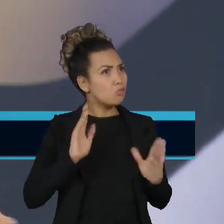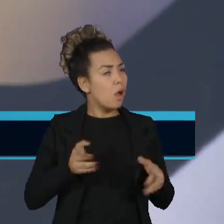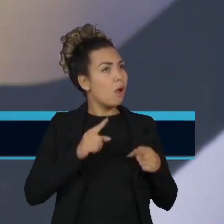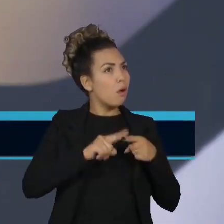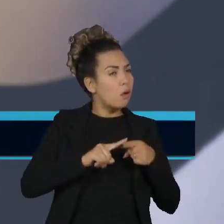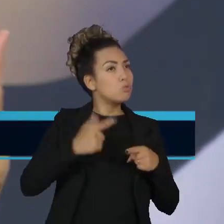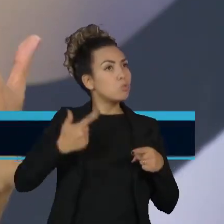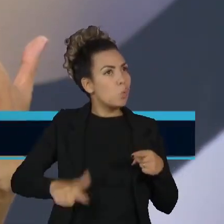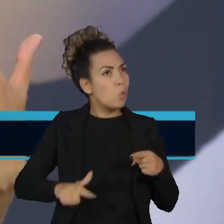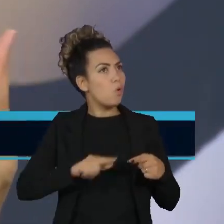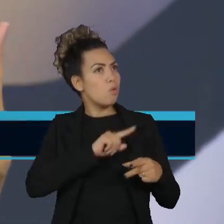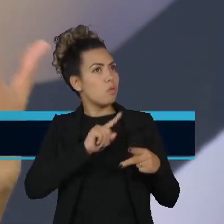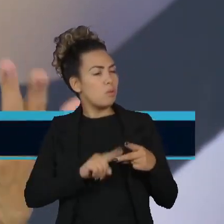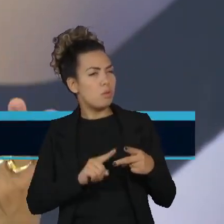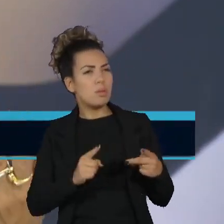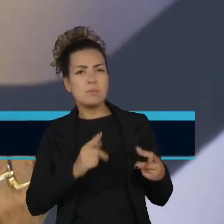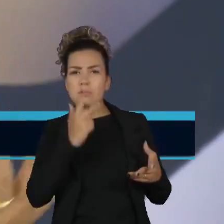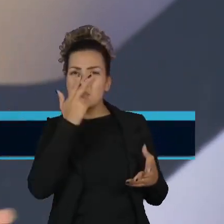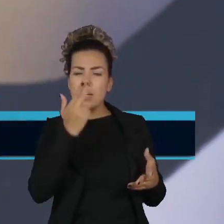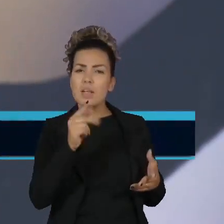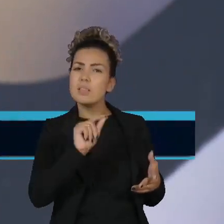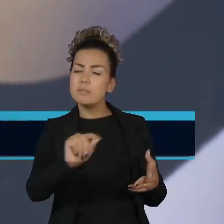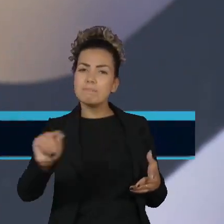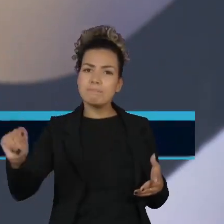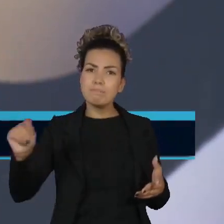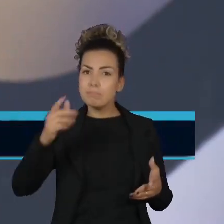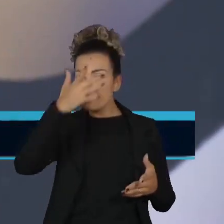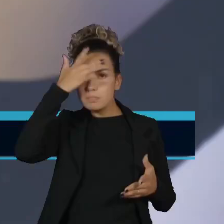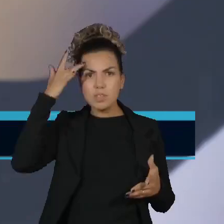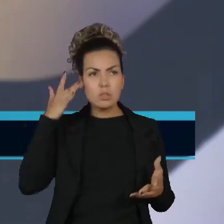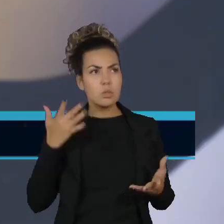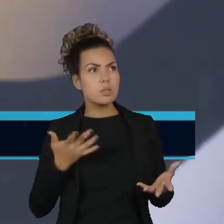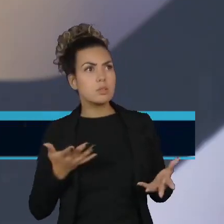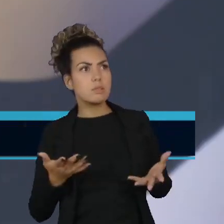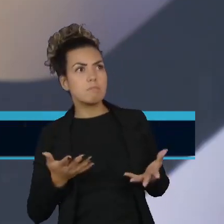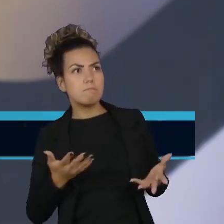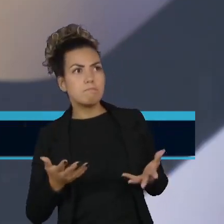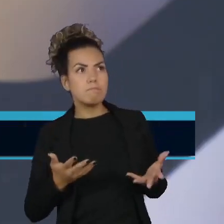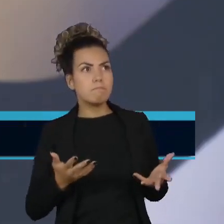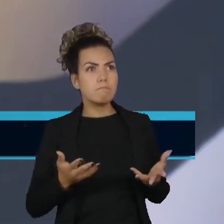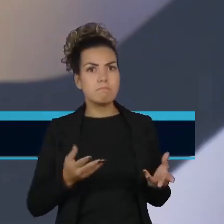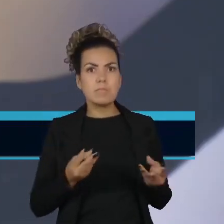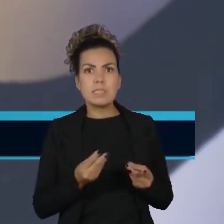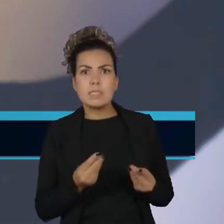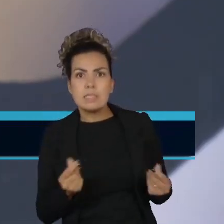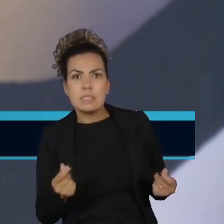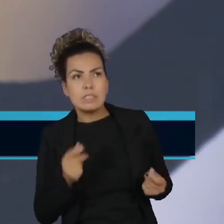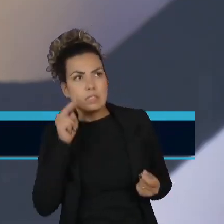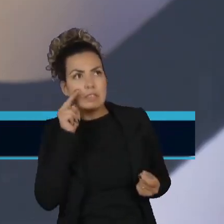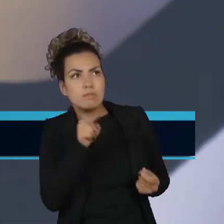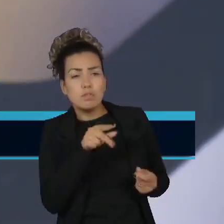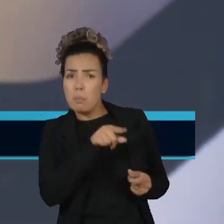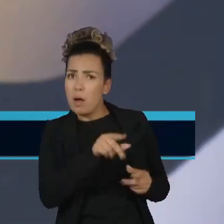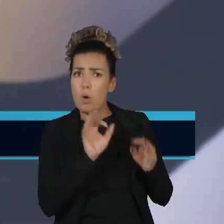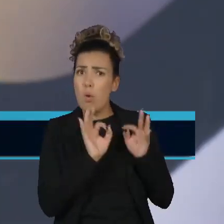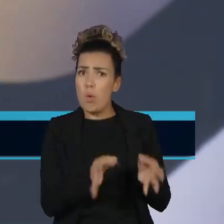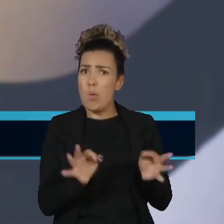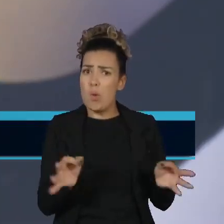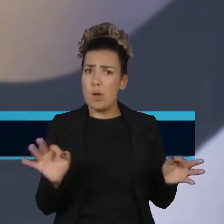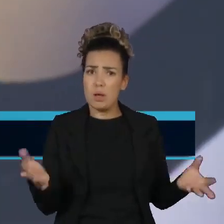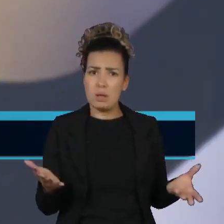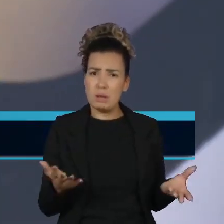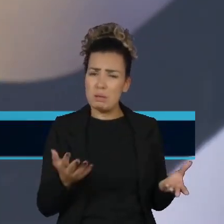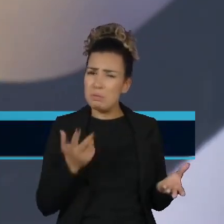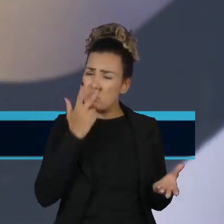se mostrando ali sensível a esse discurso mais violento, o que é uma tragédia, uma lástima. E mostra um grau